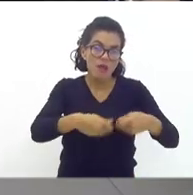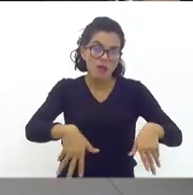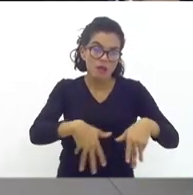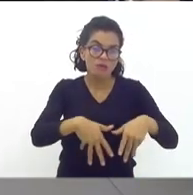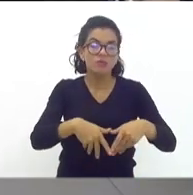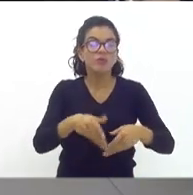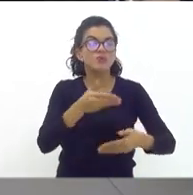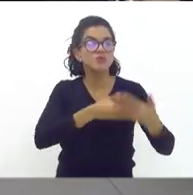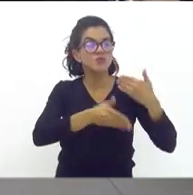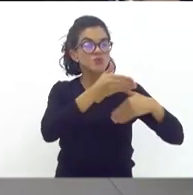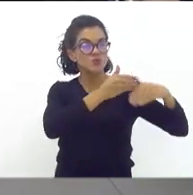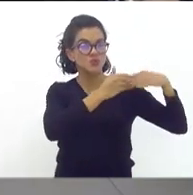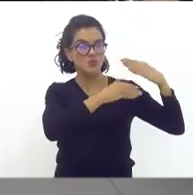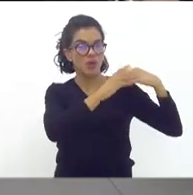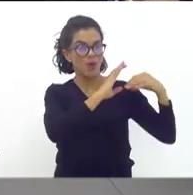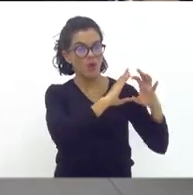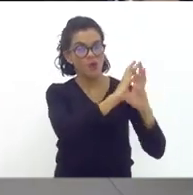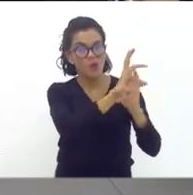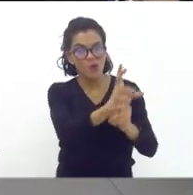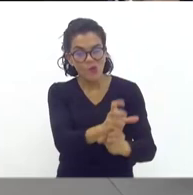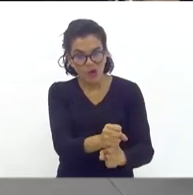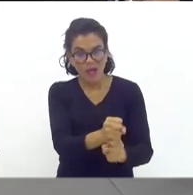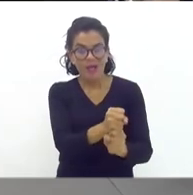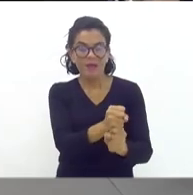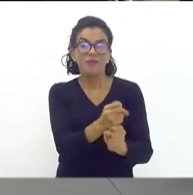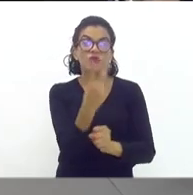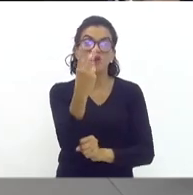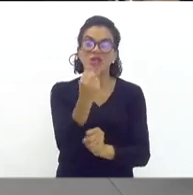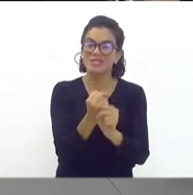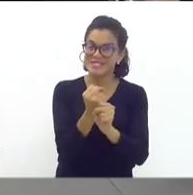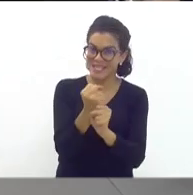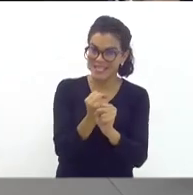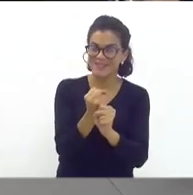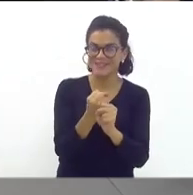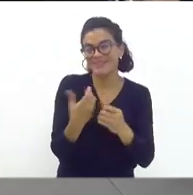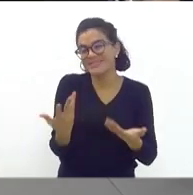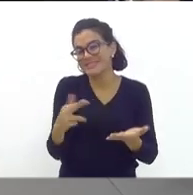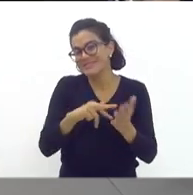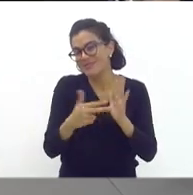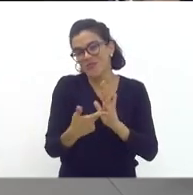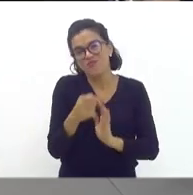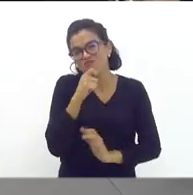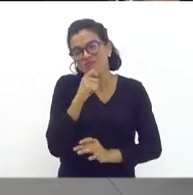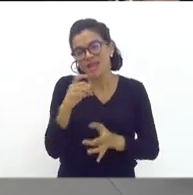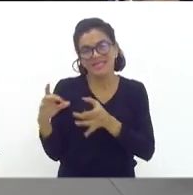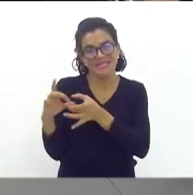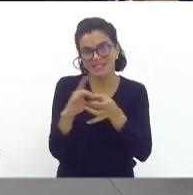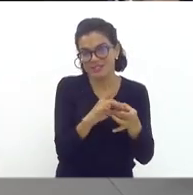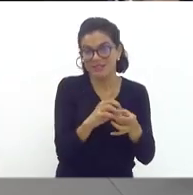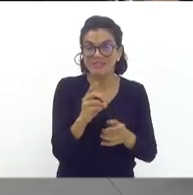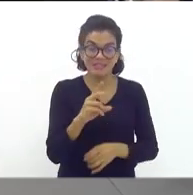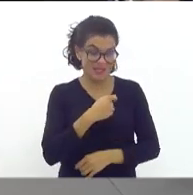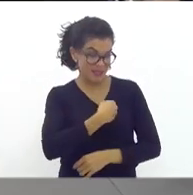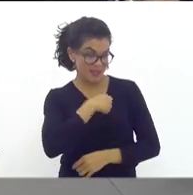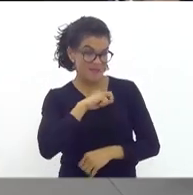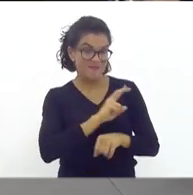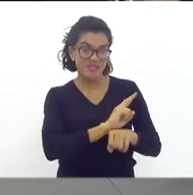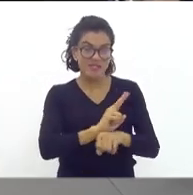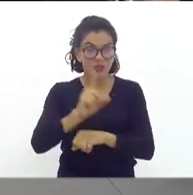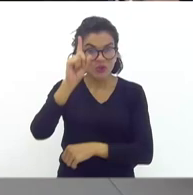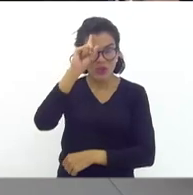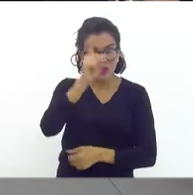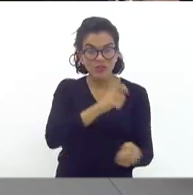retroativo era retroativo Há dois anos ou seja não faz sentido se ela faz fiscalizações todos os dias